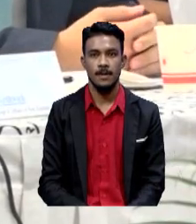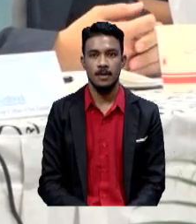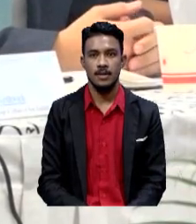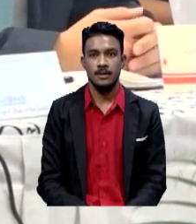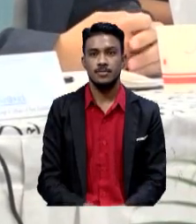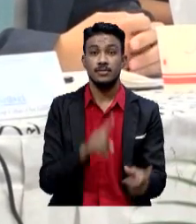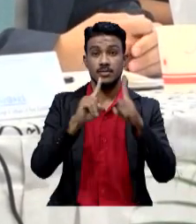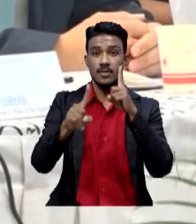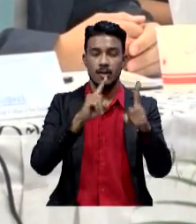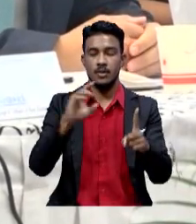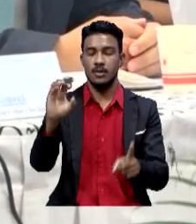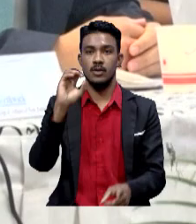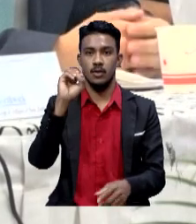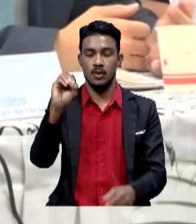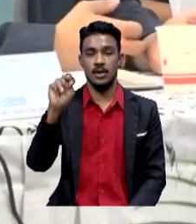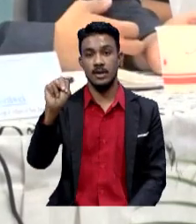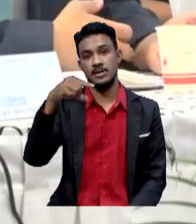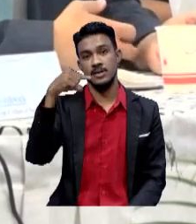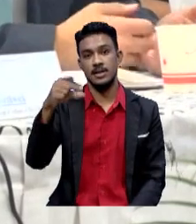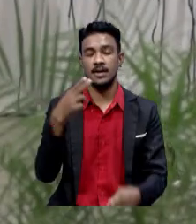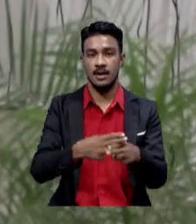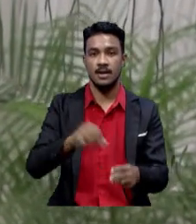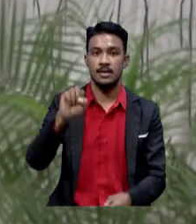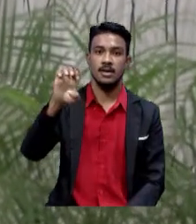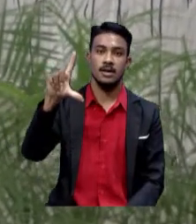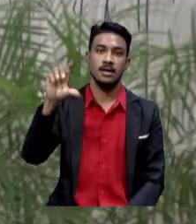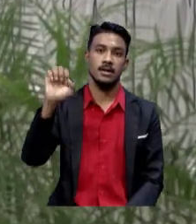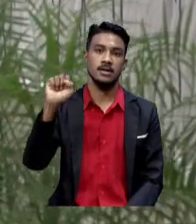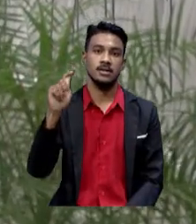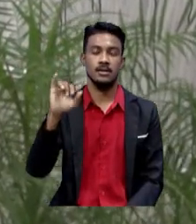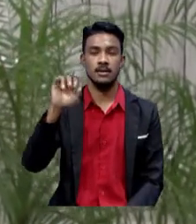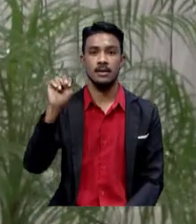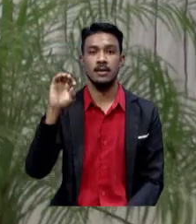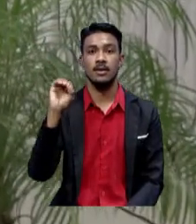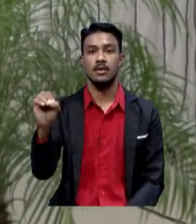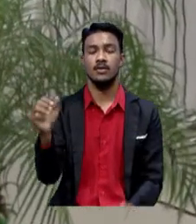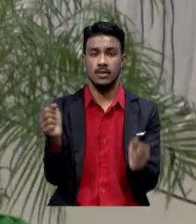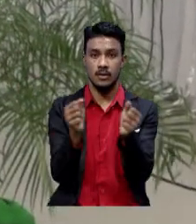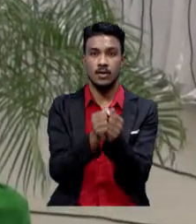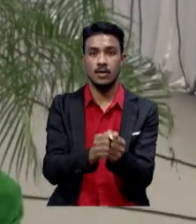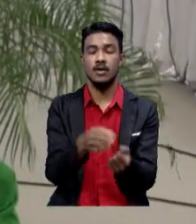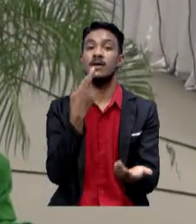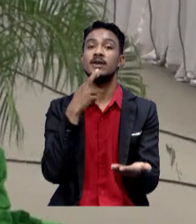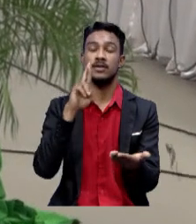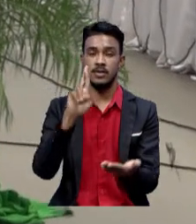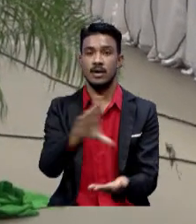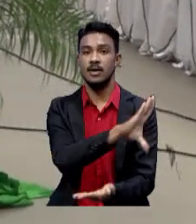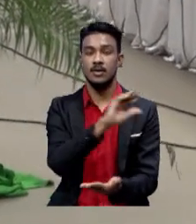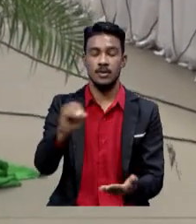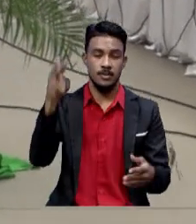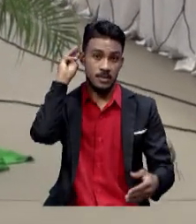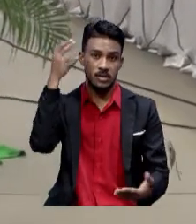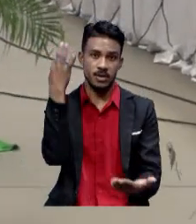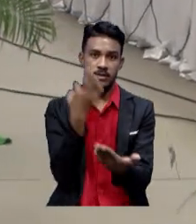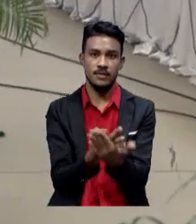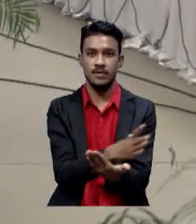Coordenador ONG Lahomotuk Celestino Guzmán hato preocupação ne relaciona o resultado husi Ministério Finanças relata